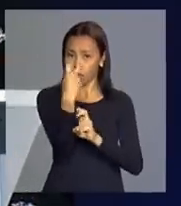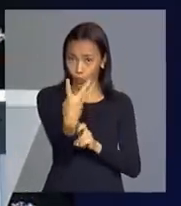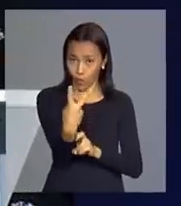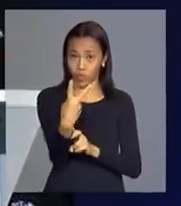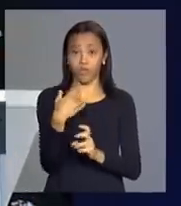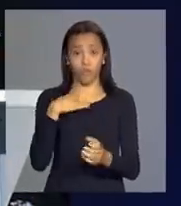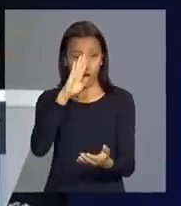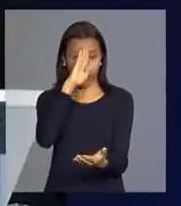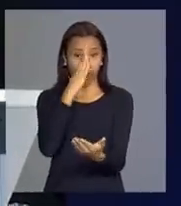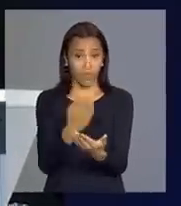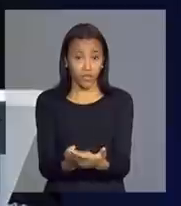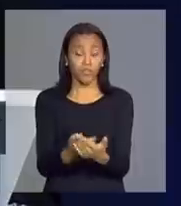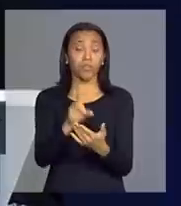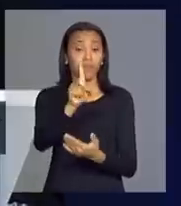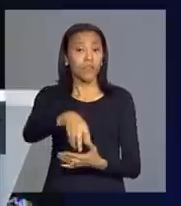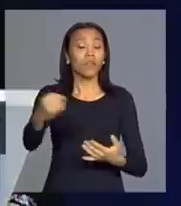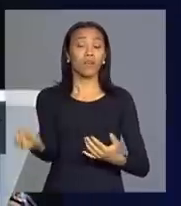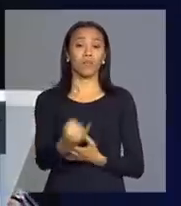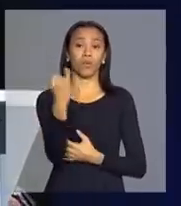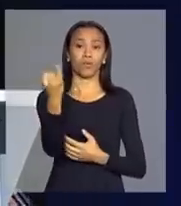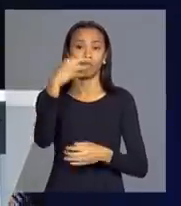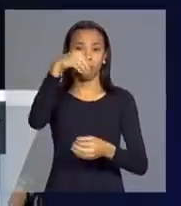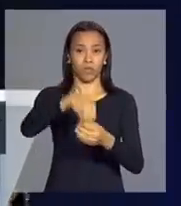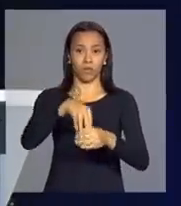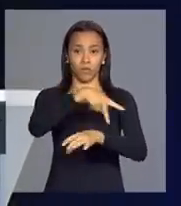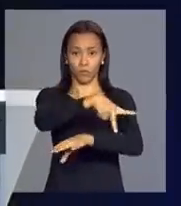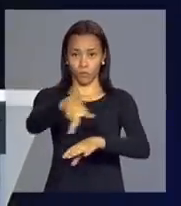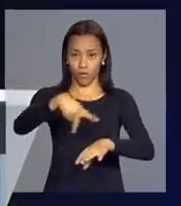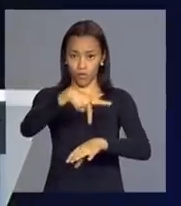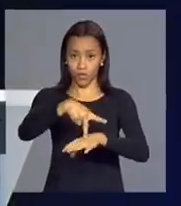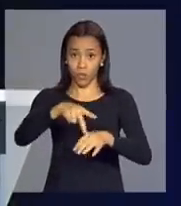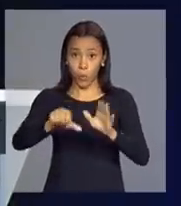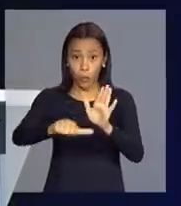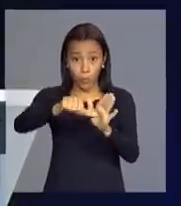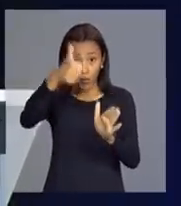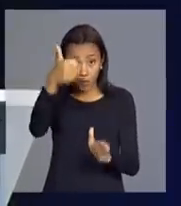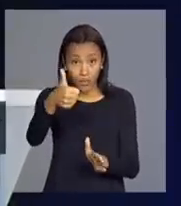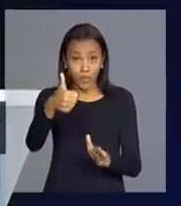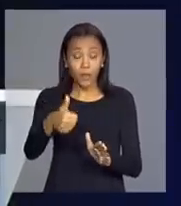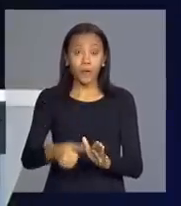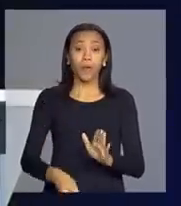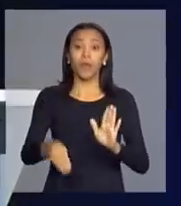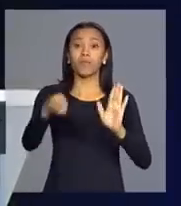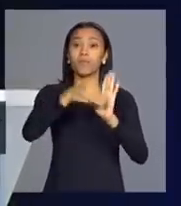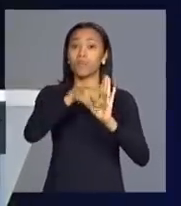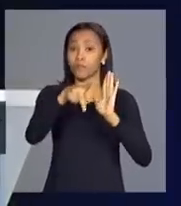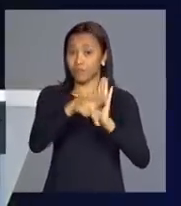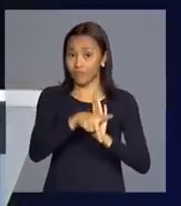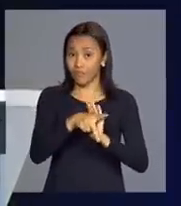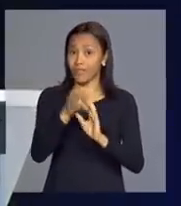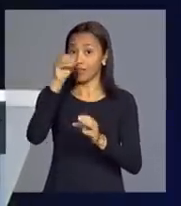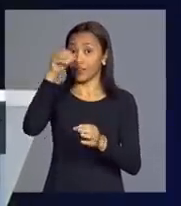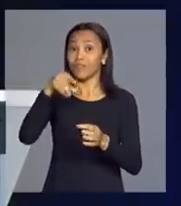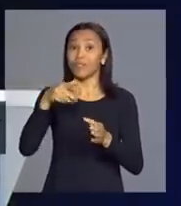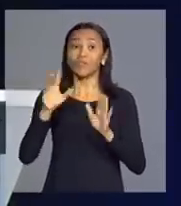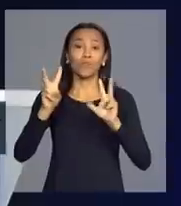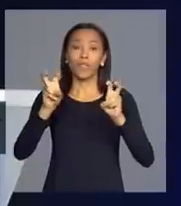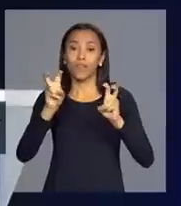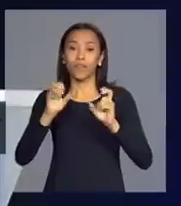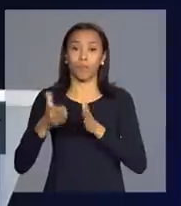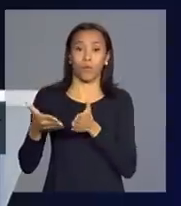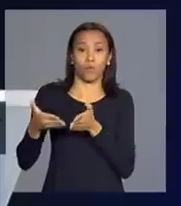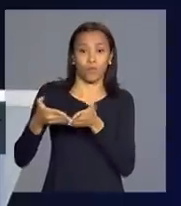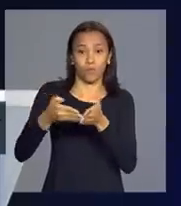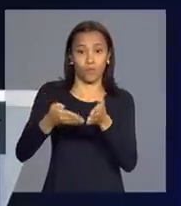que sejam fundamentais para o país. O primeiro é a medida provisória dos portos, que está em análise no